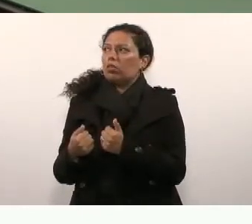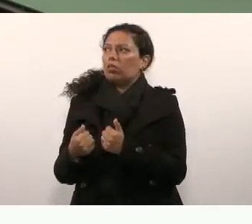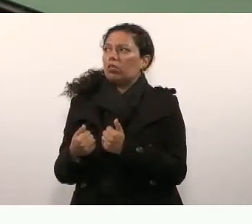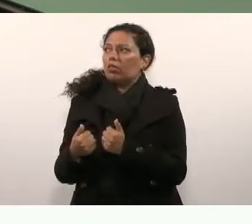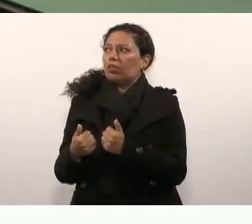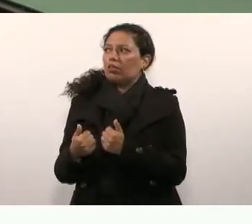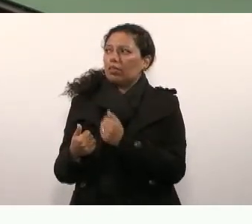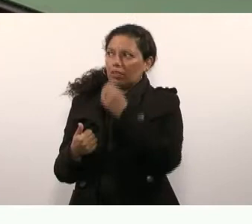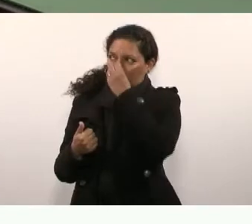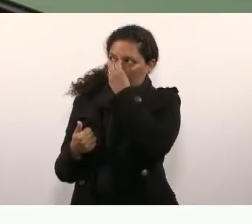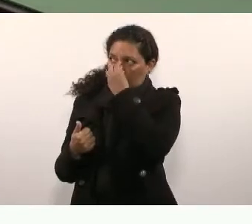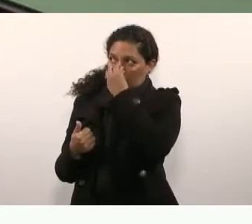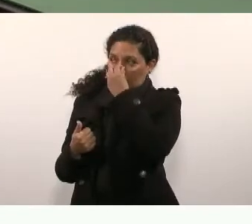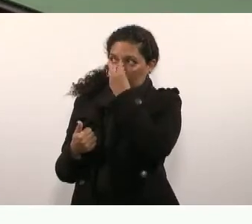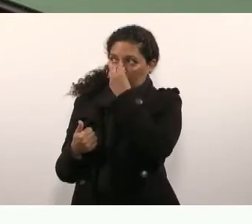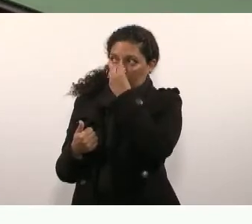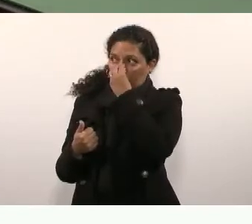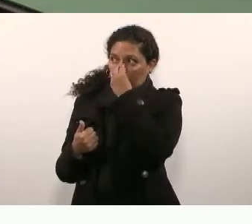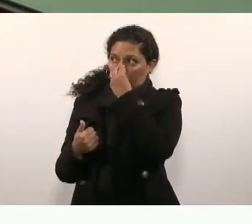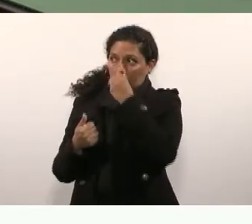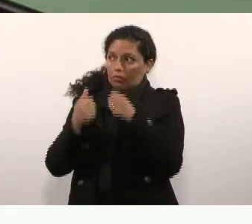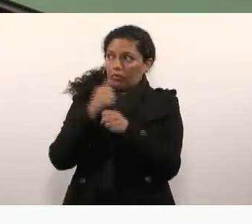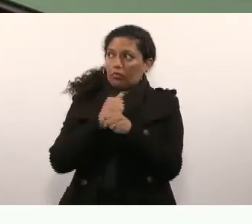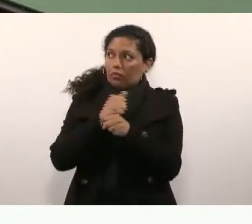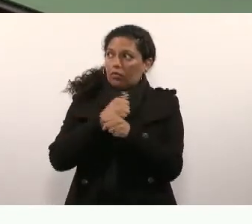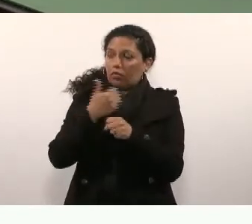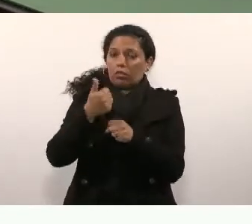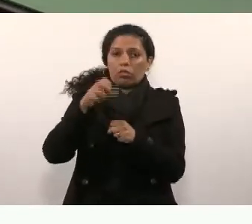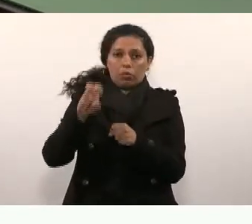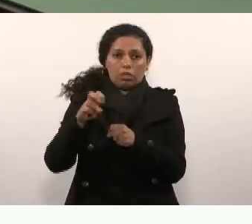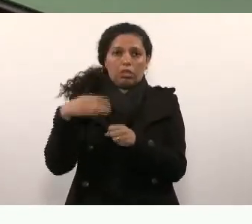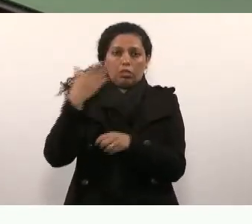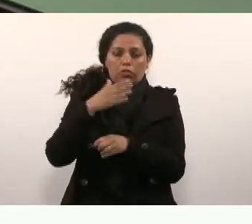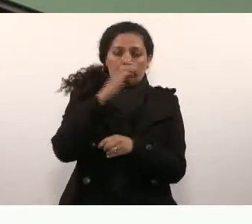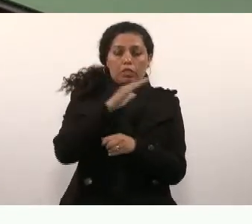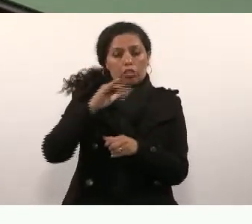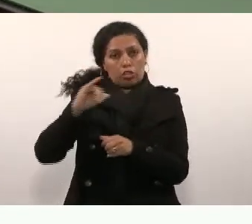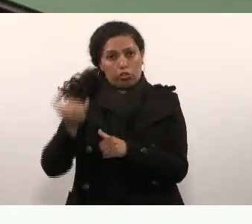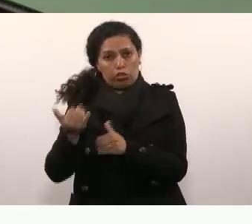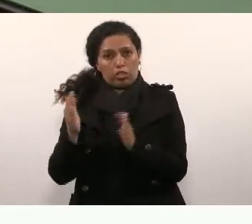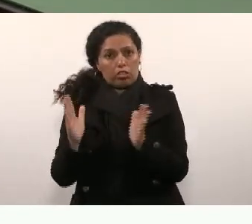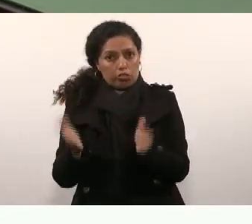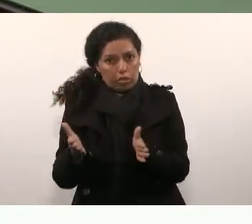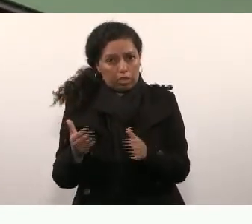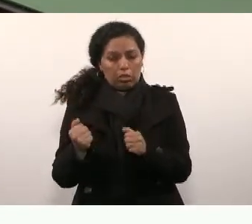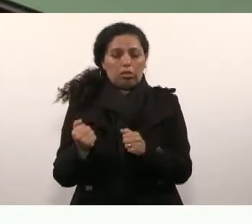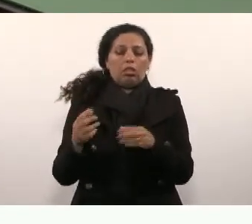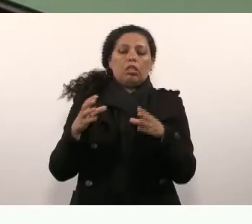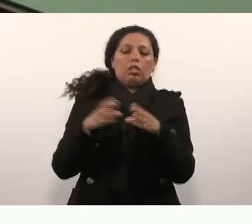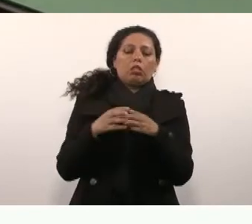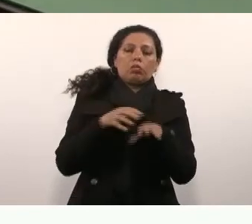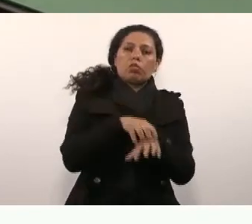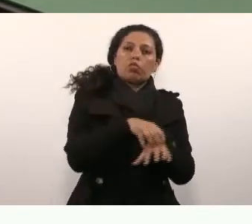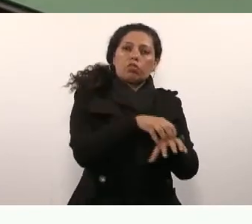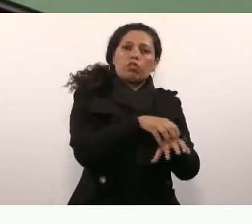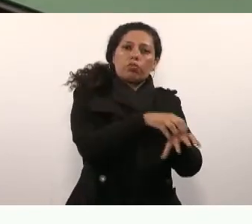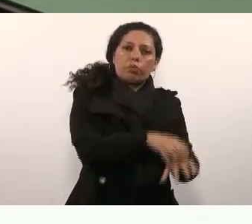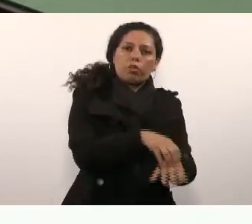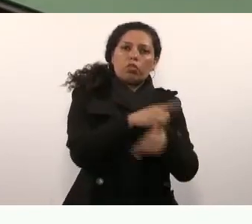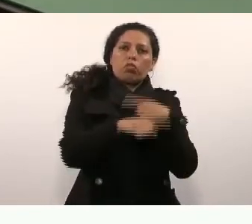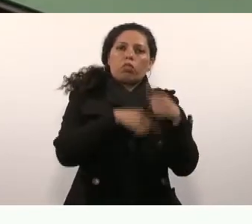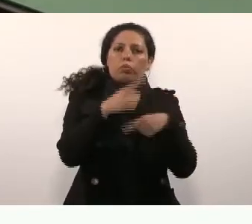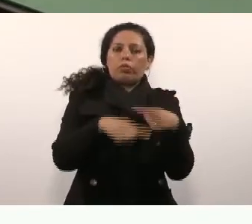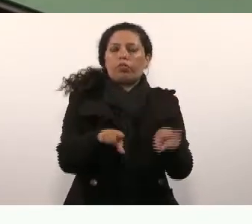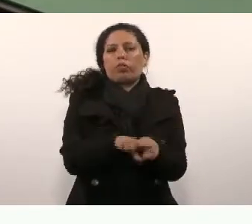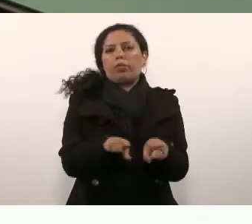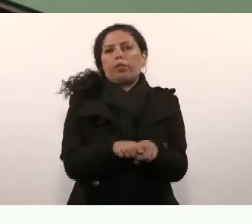Ele é de 15, né? Ele é de 15. Então, ele já passou pela CCJ em maio e passou pela Comissão de Transportes logo